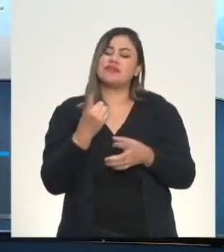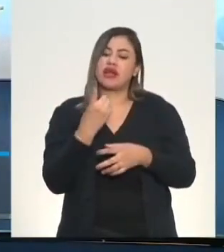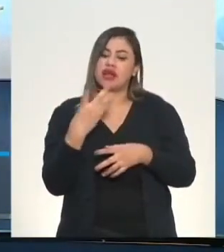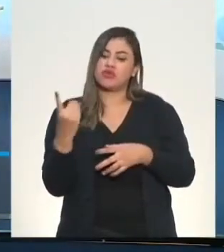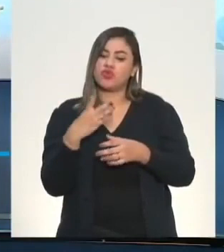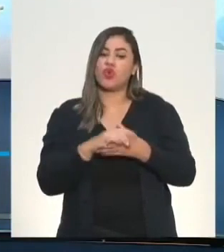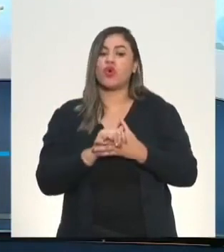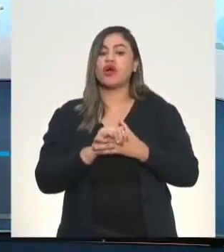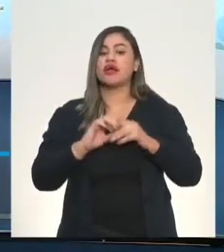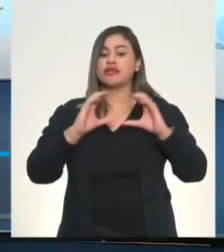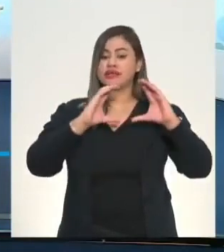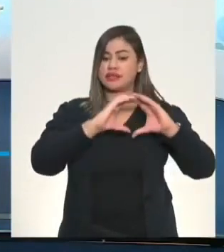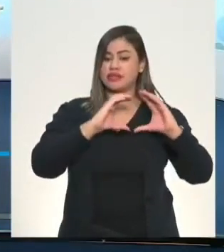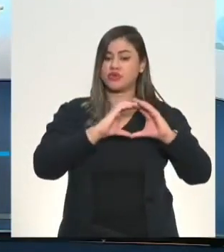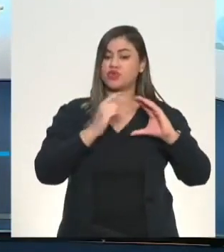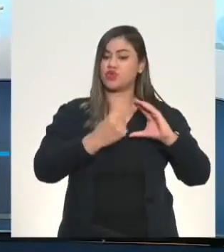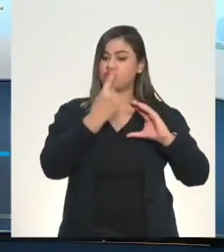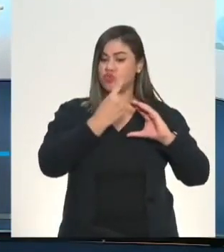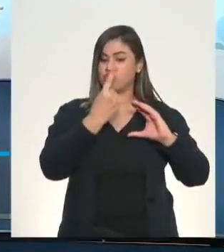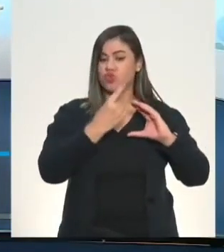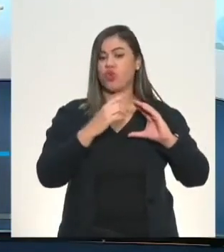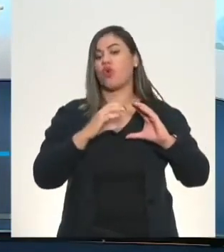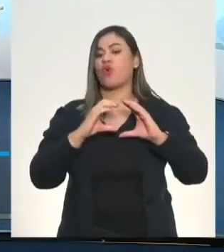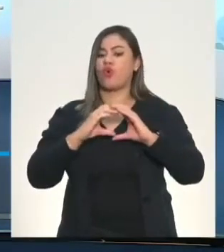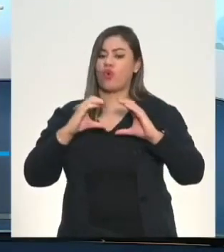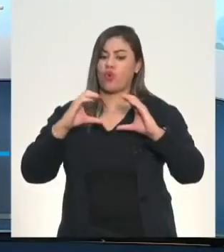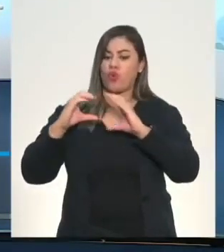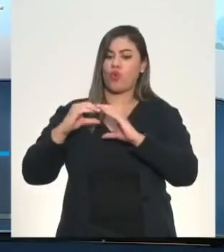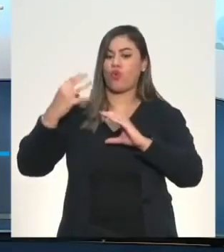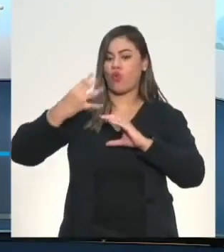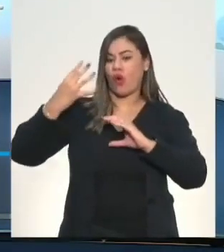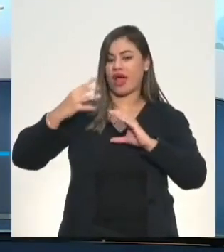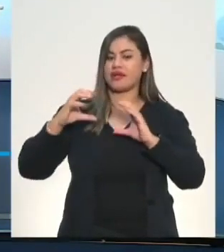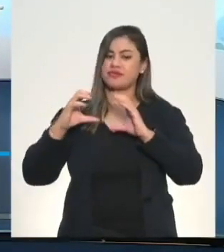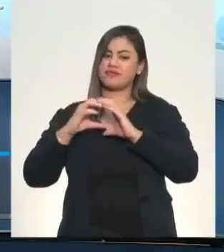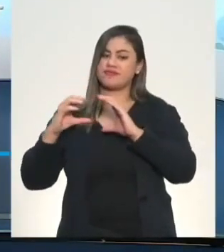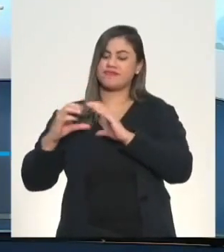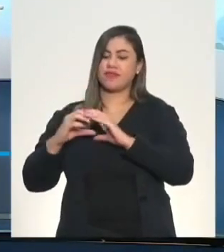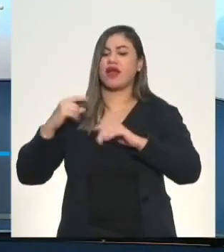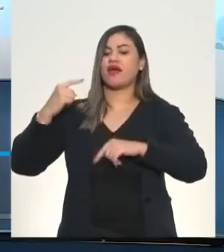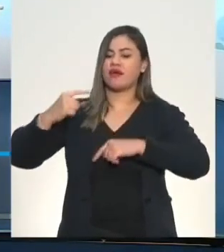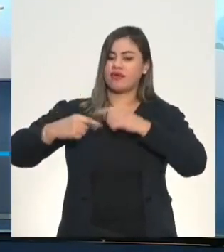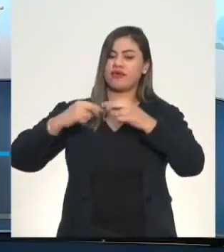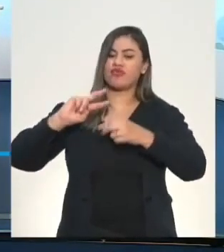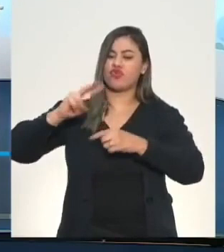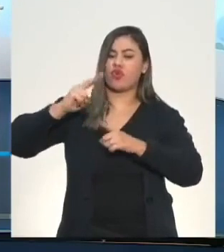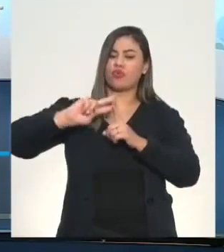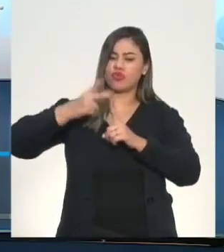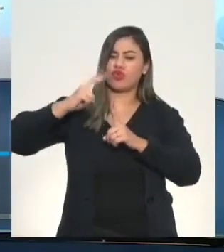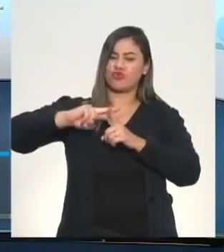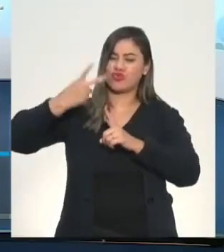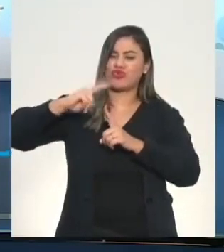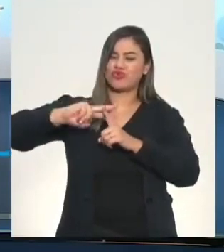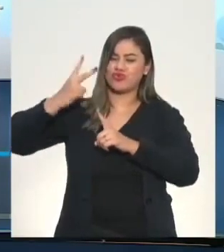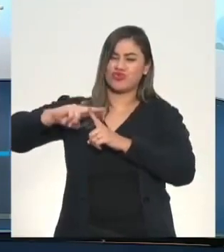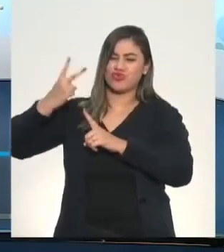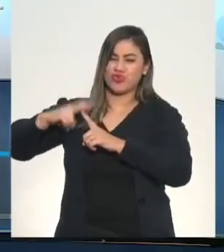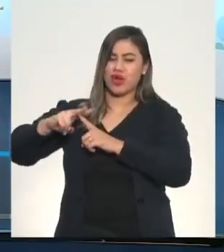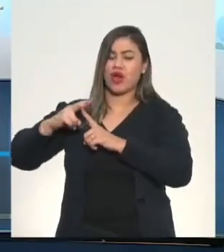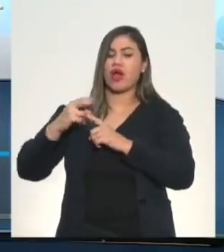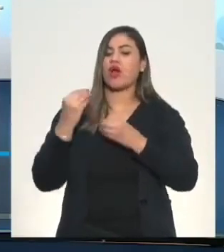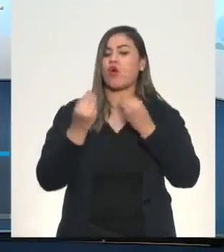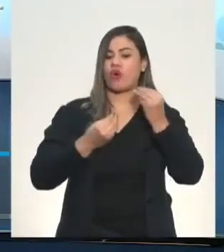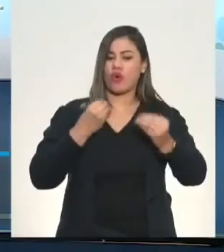2 círculos na primeira figura, 4 na segunda, e aí falou aquilo, né, a relação de dobro. Perceba que aqui, ó, o número